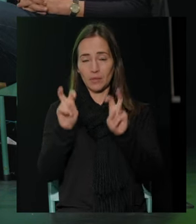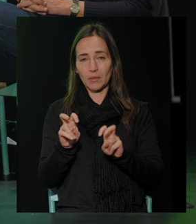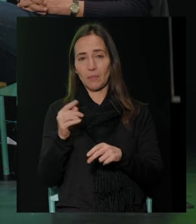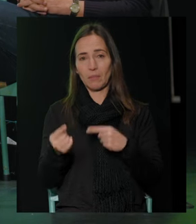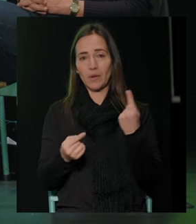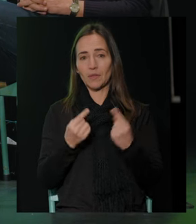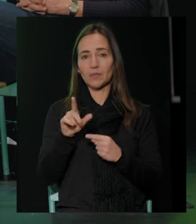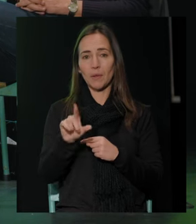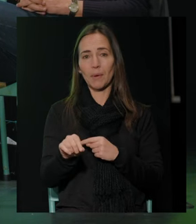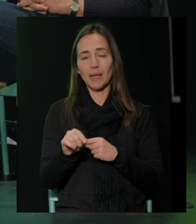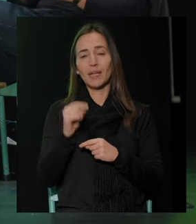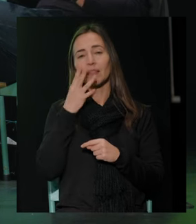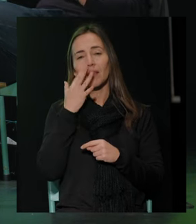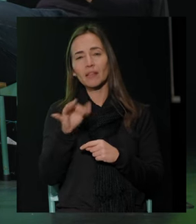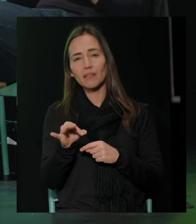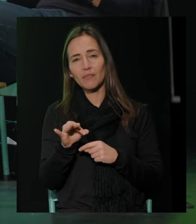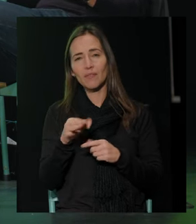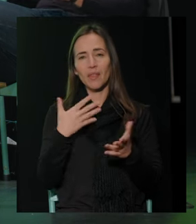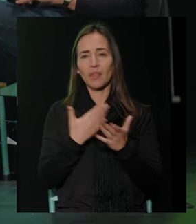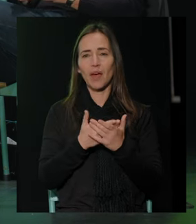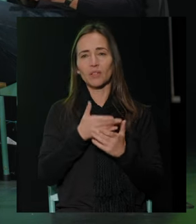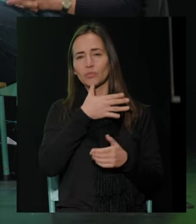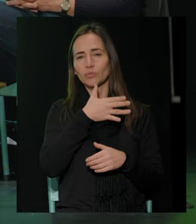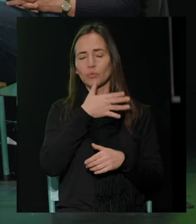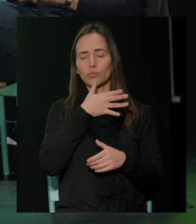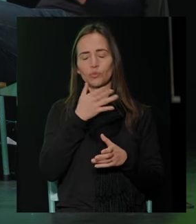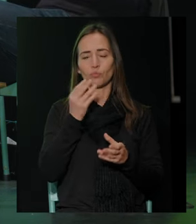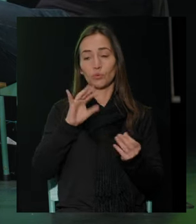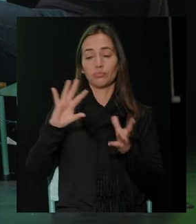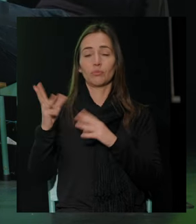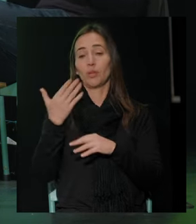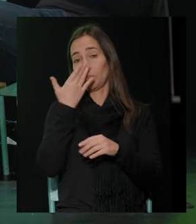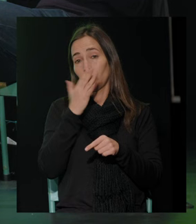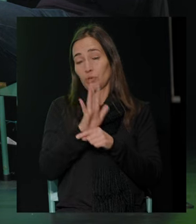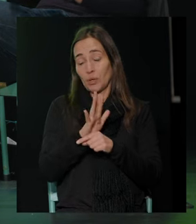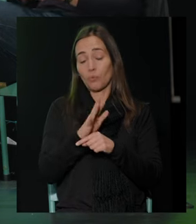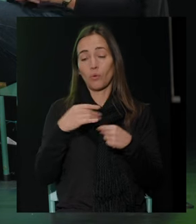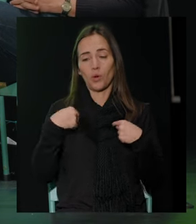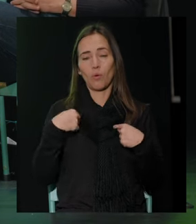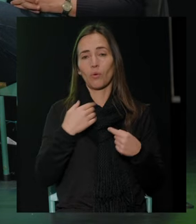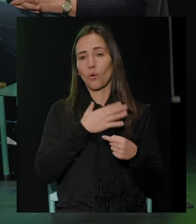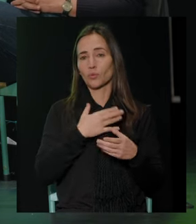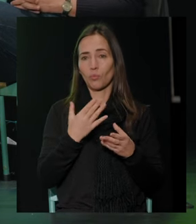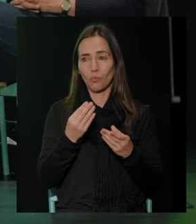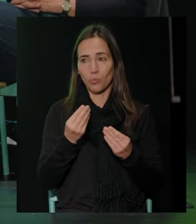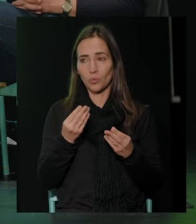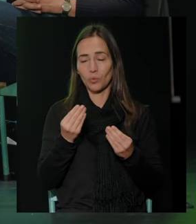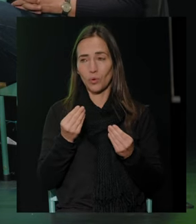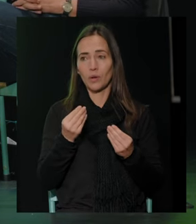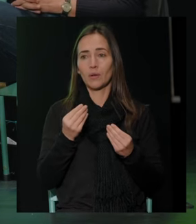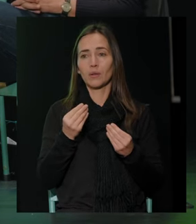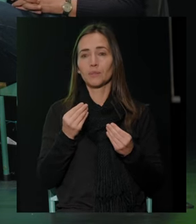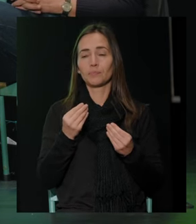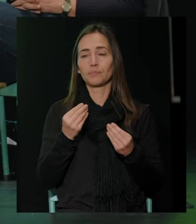vezes há uma tentativa de radicalização dos discursos, que eu acho que, por exemplo, eu admiro imenso as